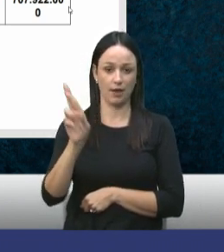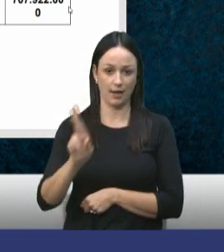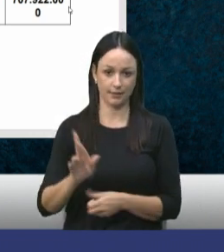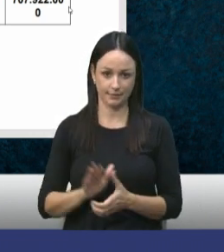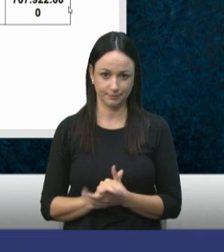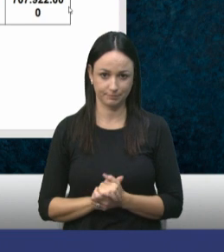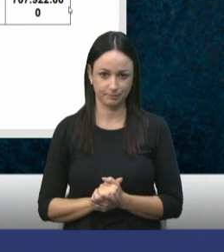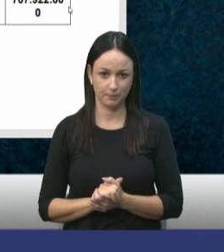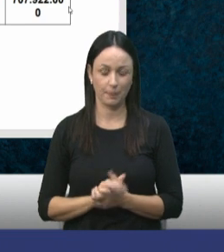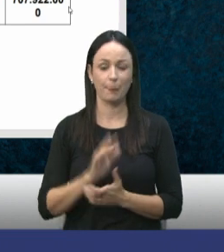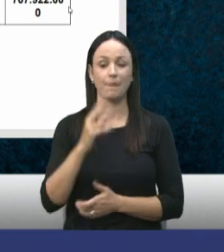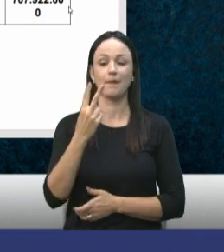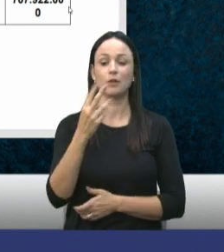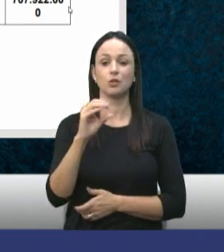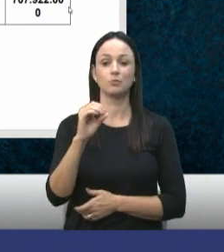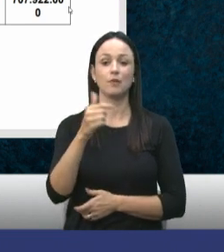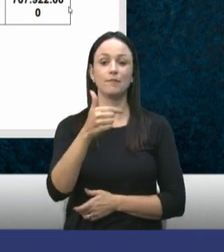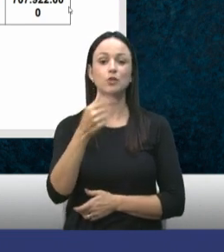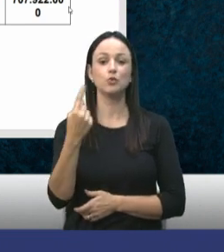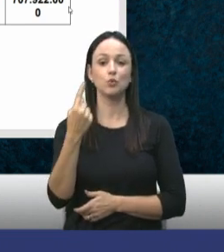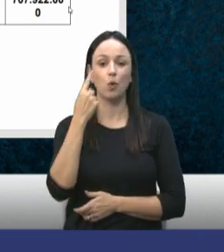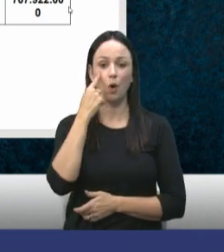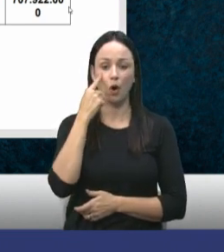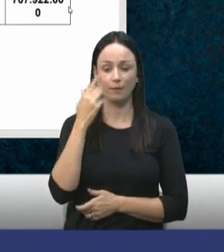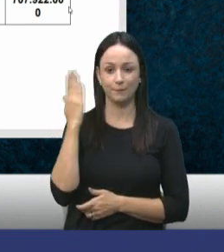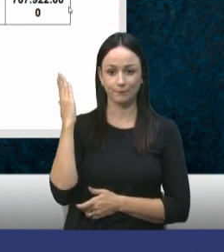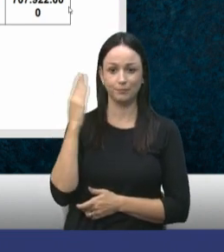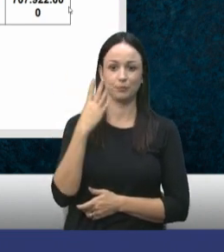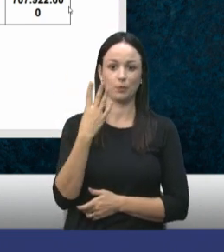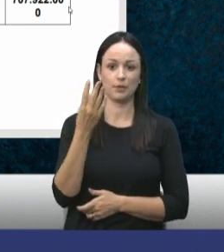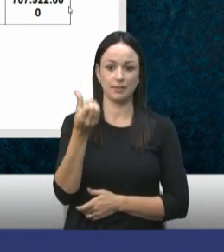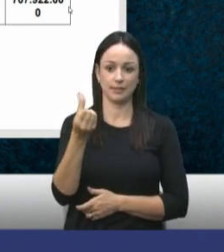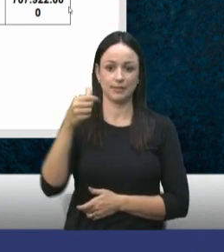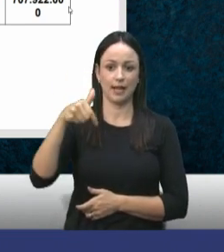R$438.512.545. Em 2021,